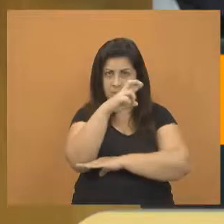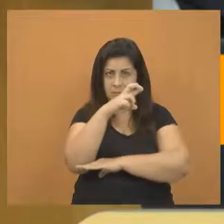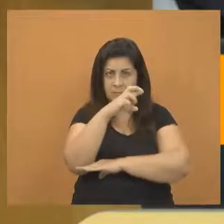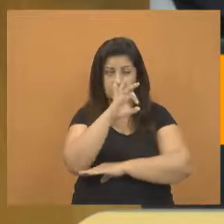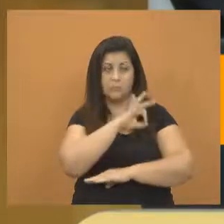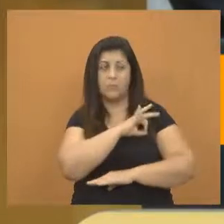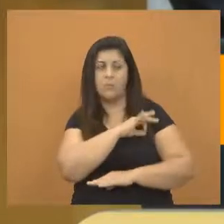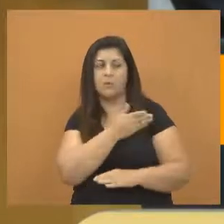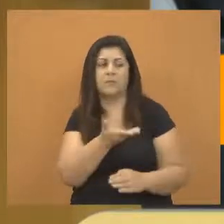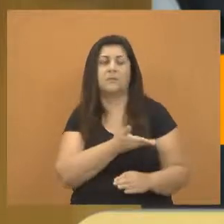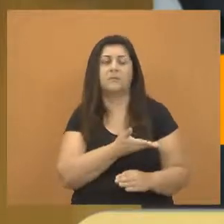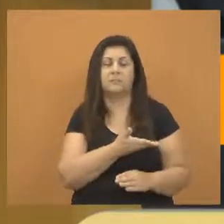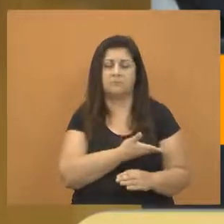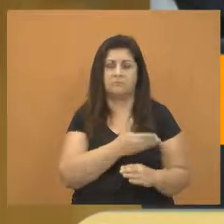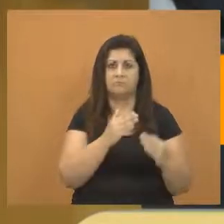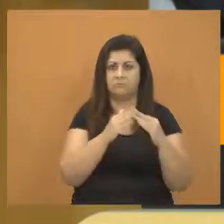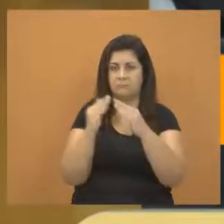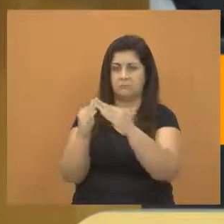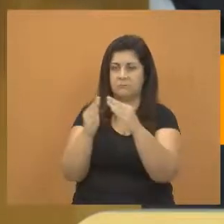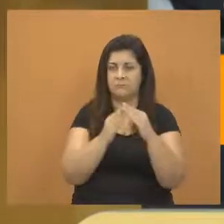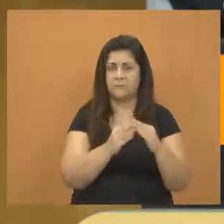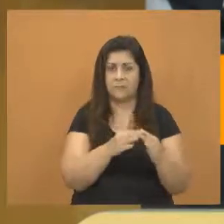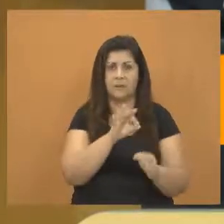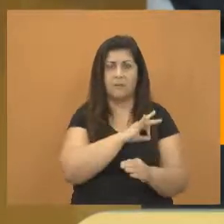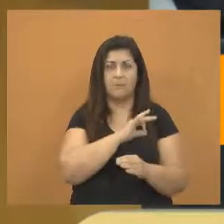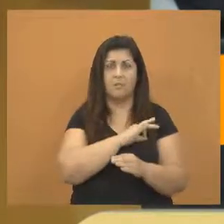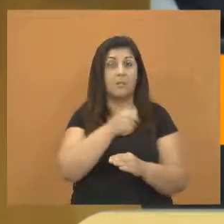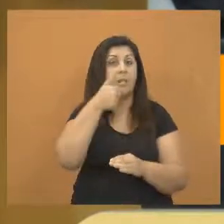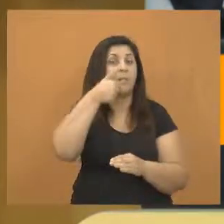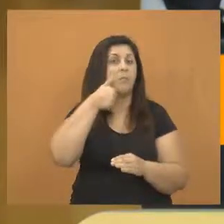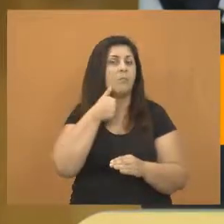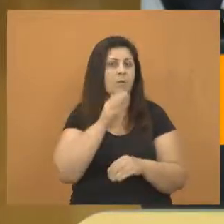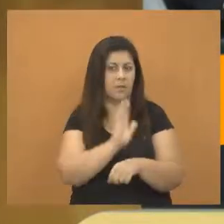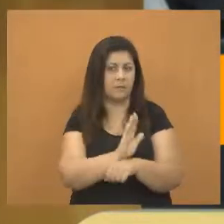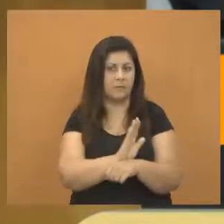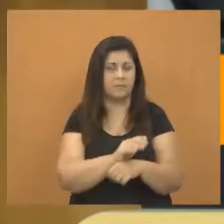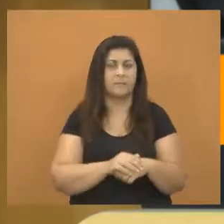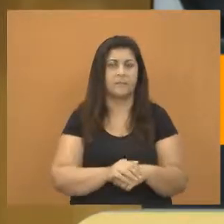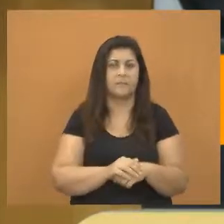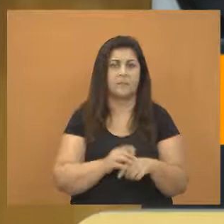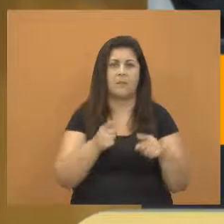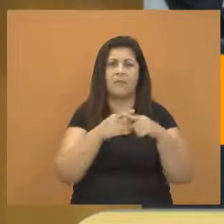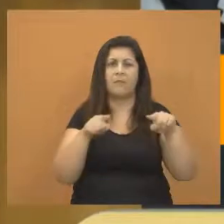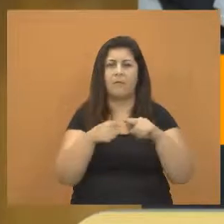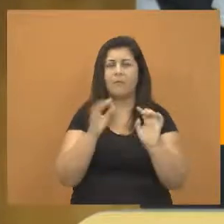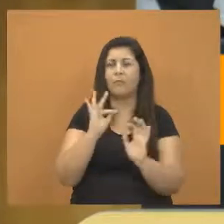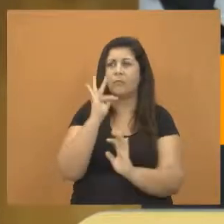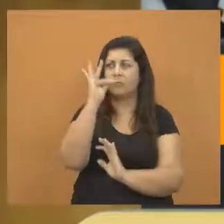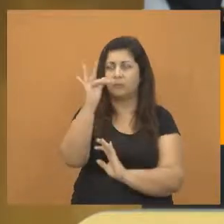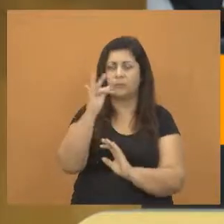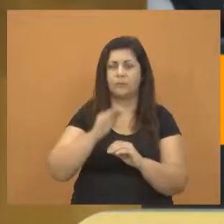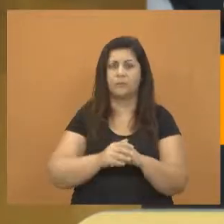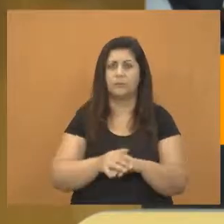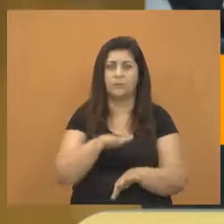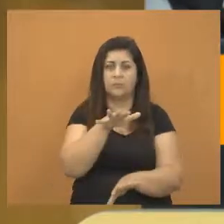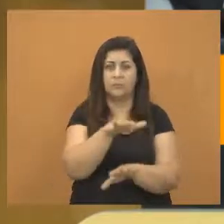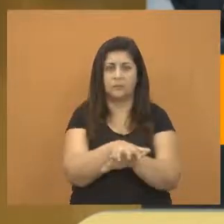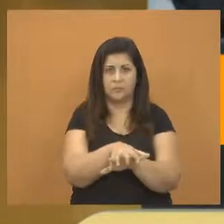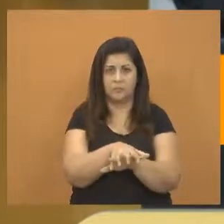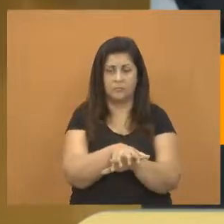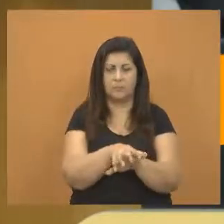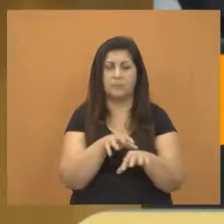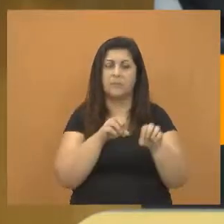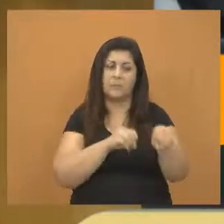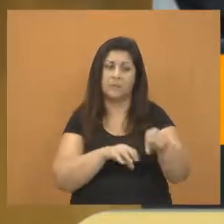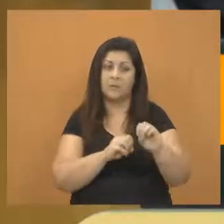na vizinhança, patrulha Maria da Penha, orquestra Tocando o Futuro, inclusão e